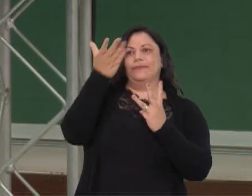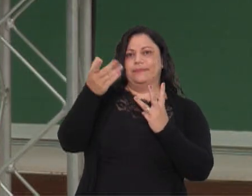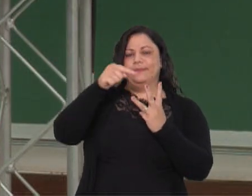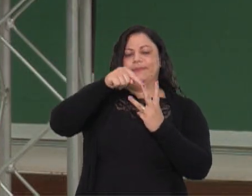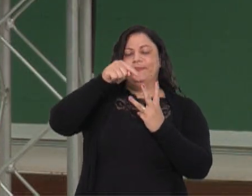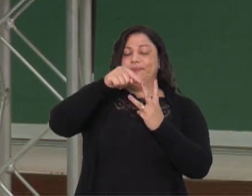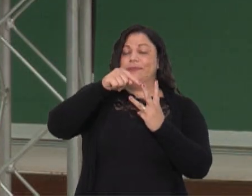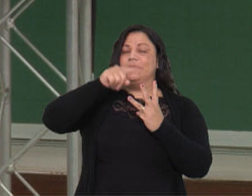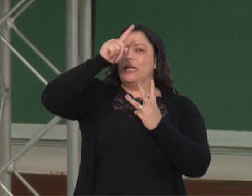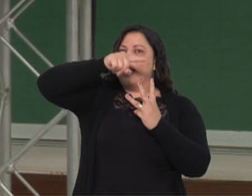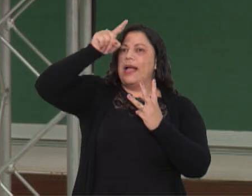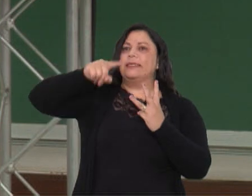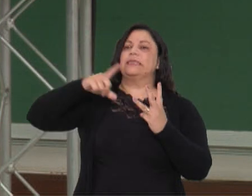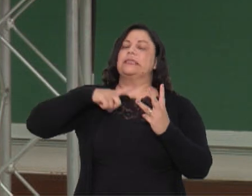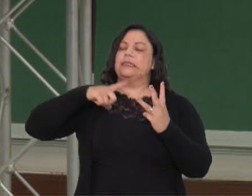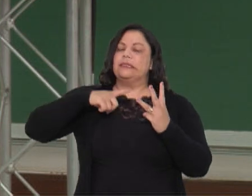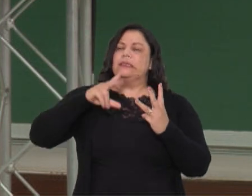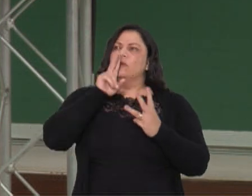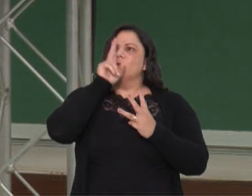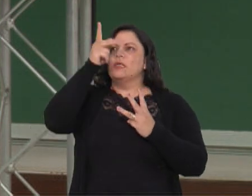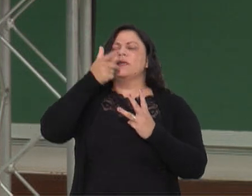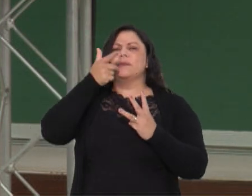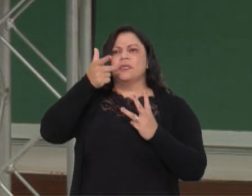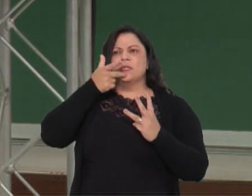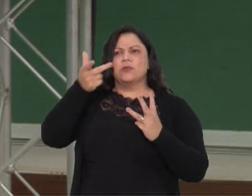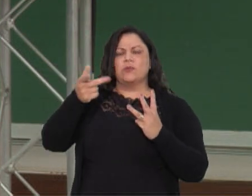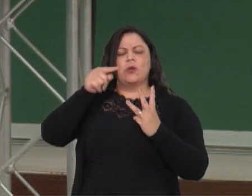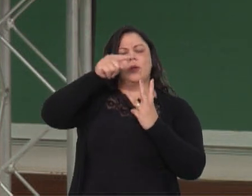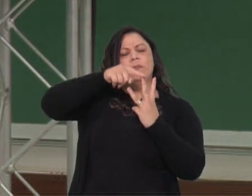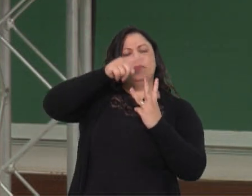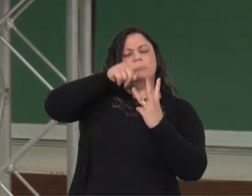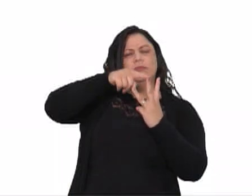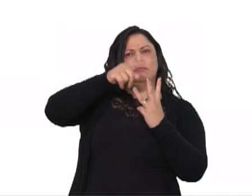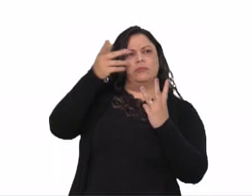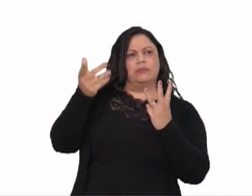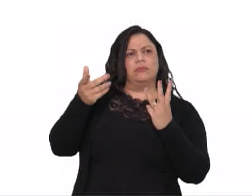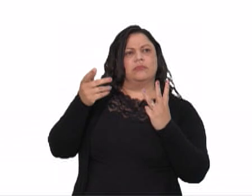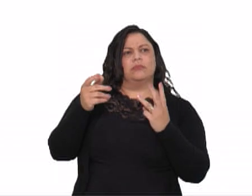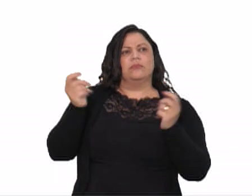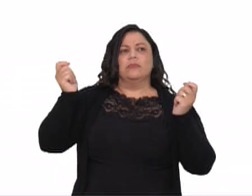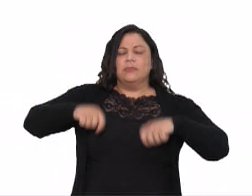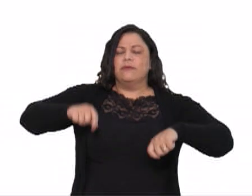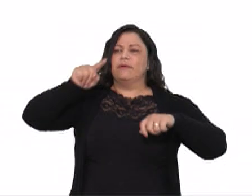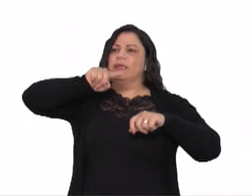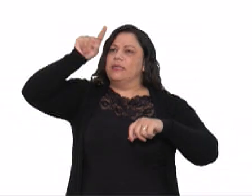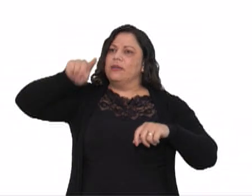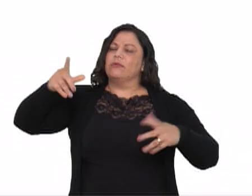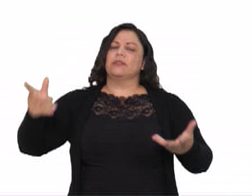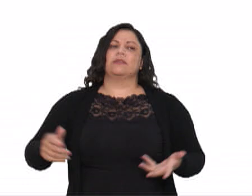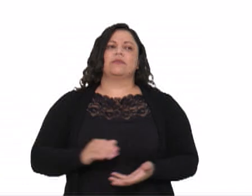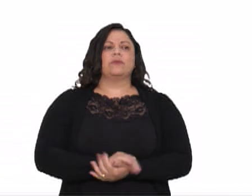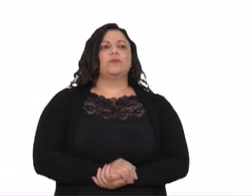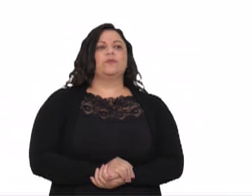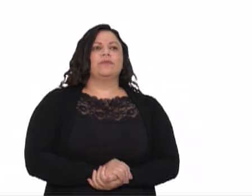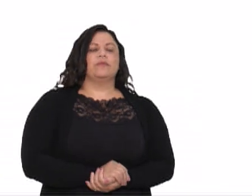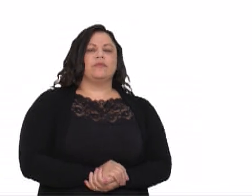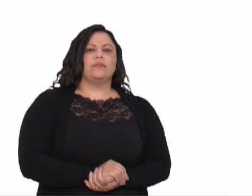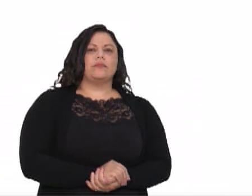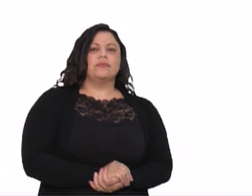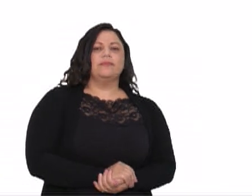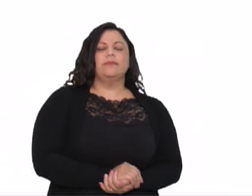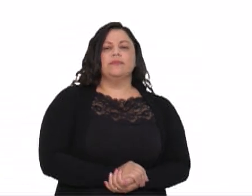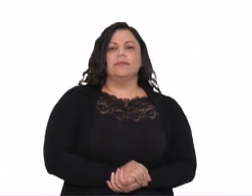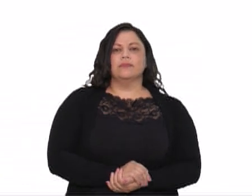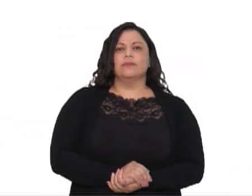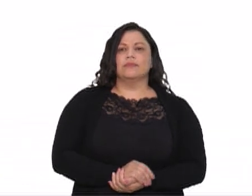todas. Então, falei mais forte, percebi que a antepenúltima, ela vai receber o acento. E as